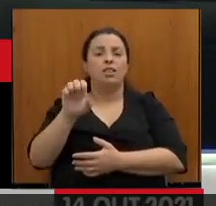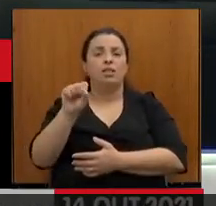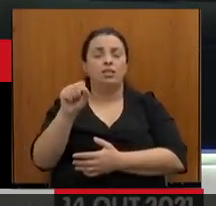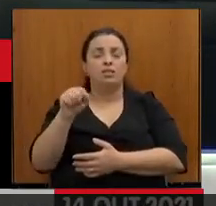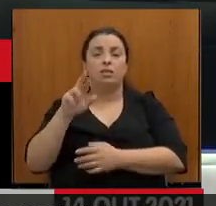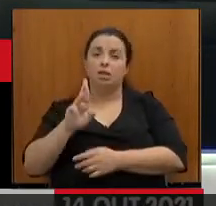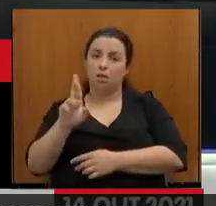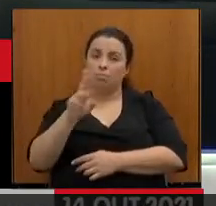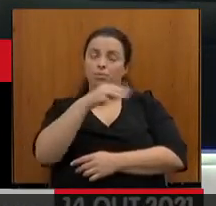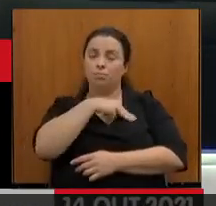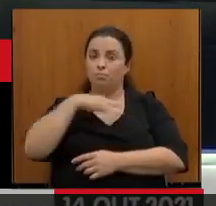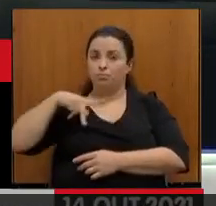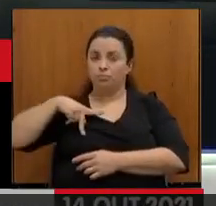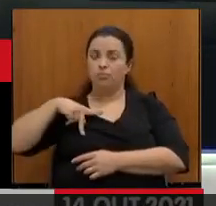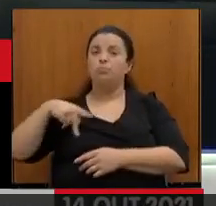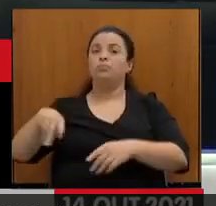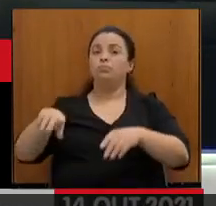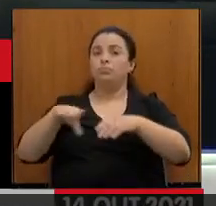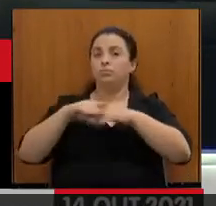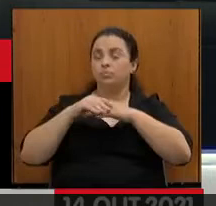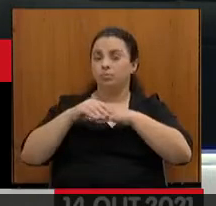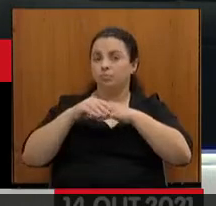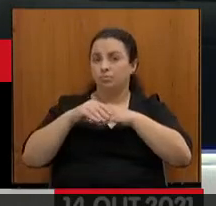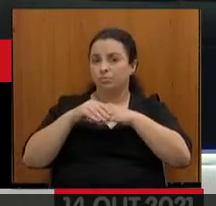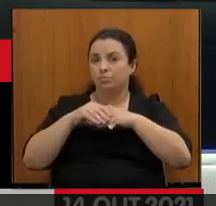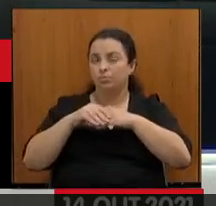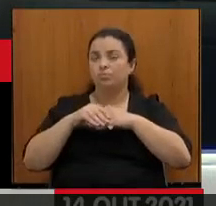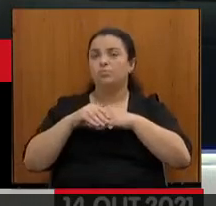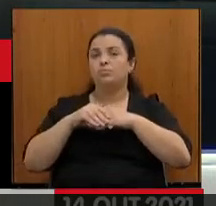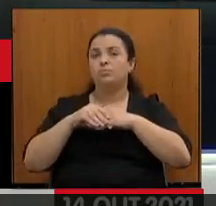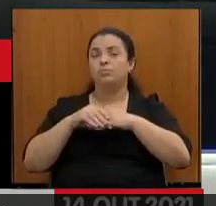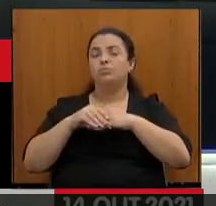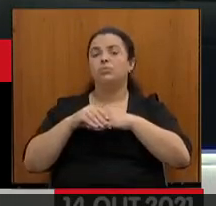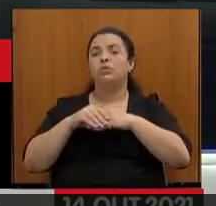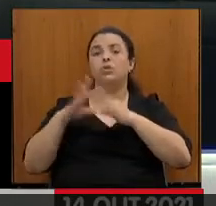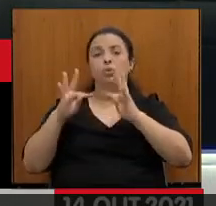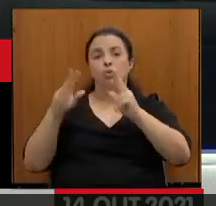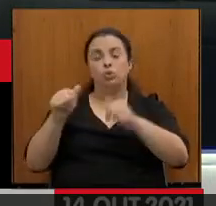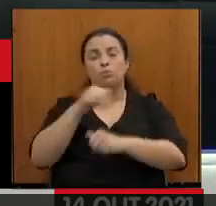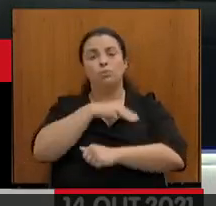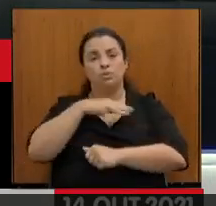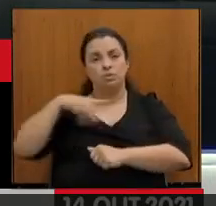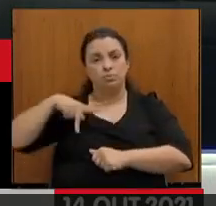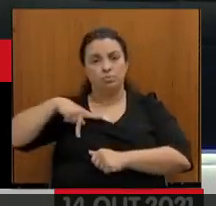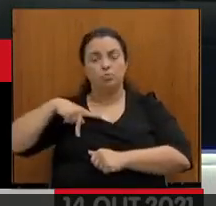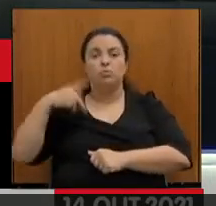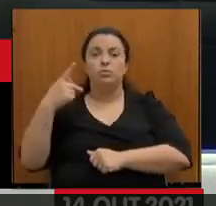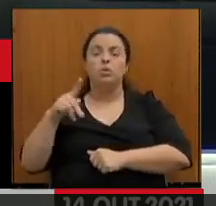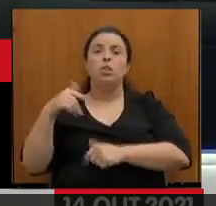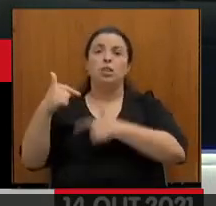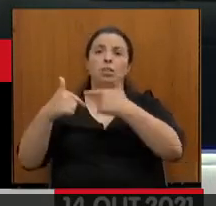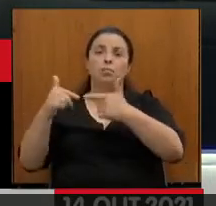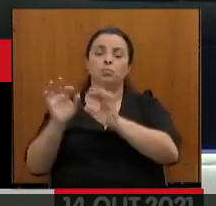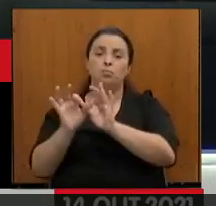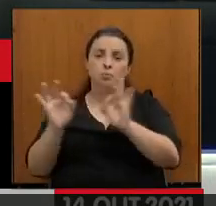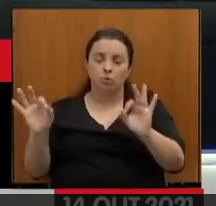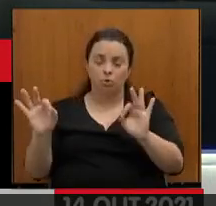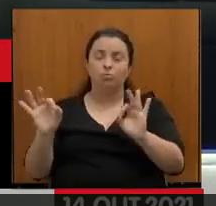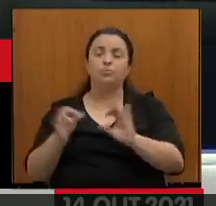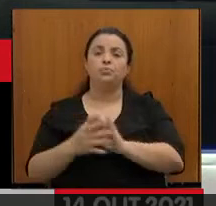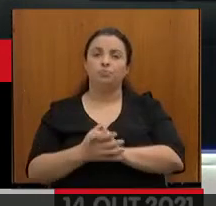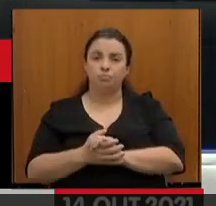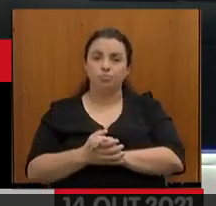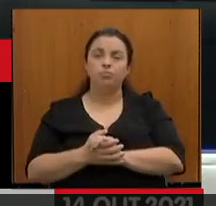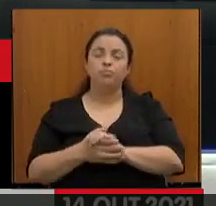Público, cumprimentando a ela e todo o Ministério Público pelo brilhante trabalho que realiza, e também